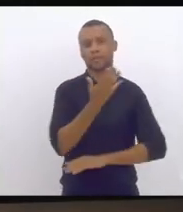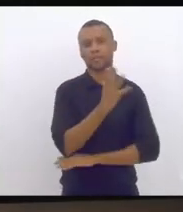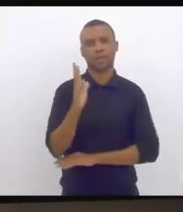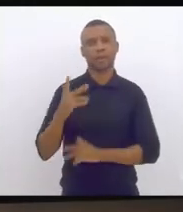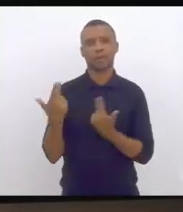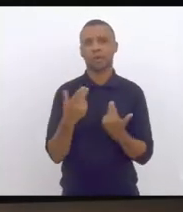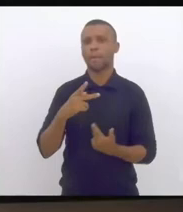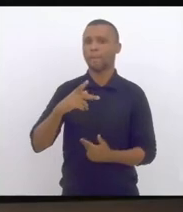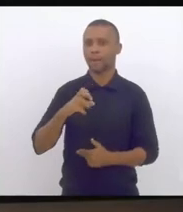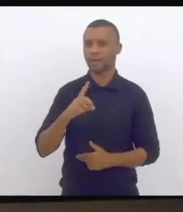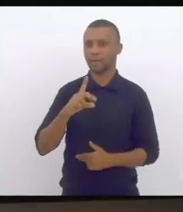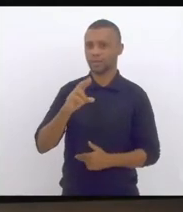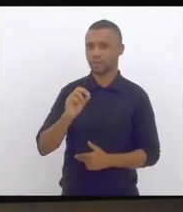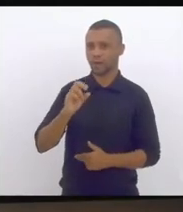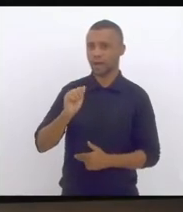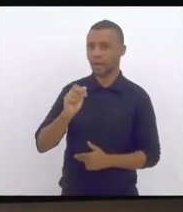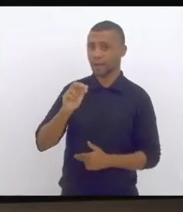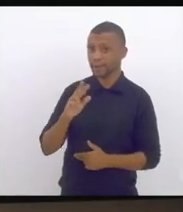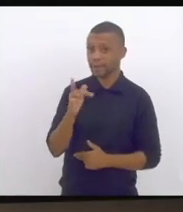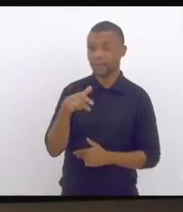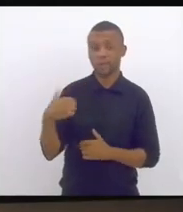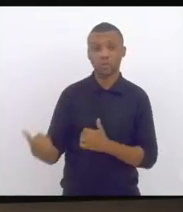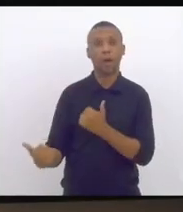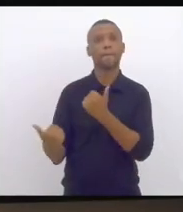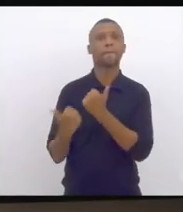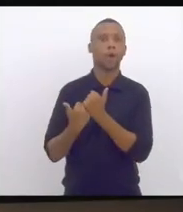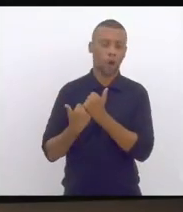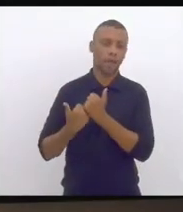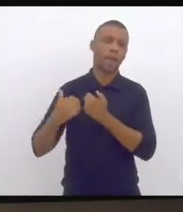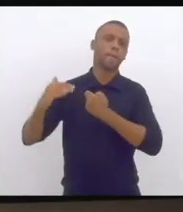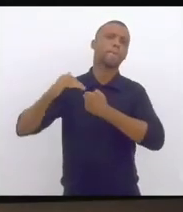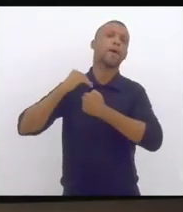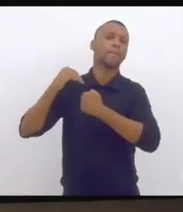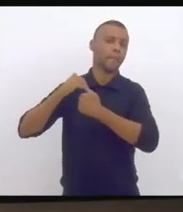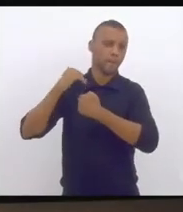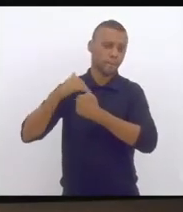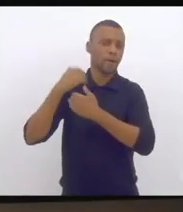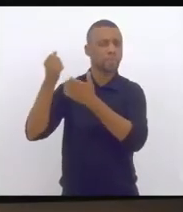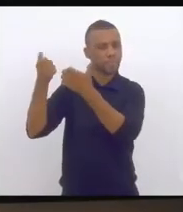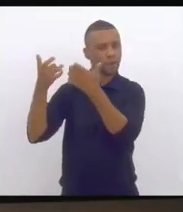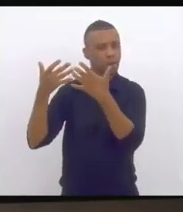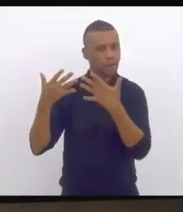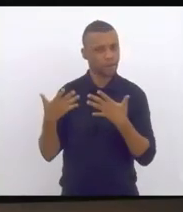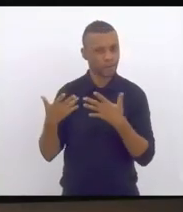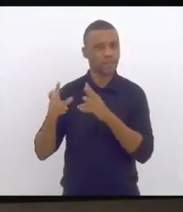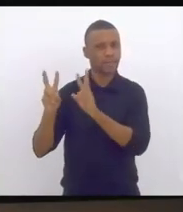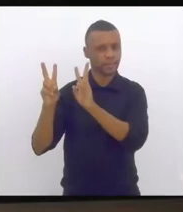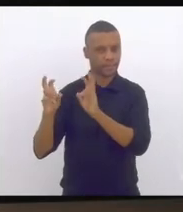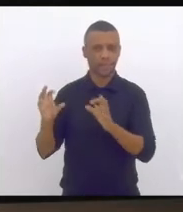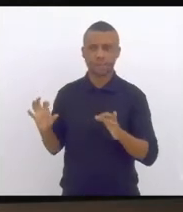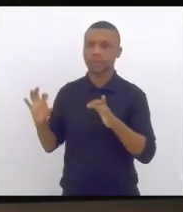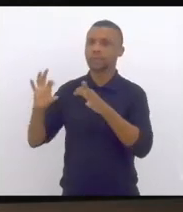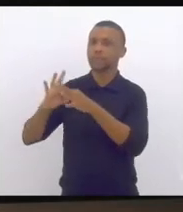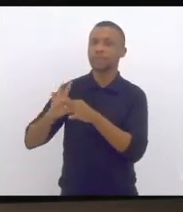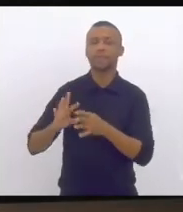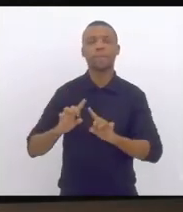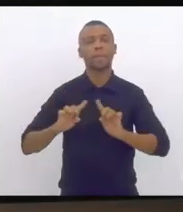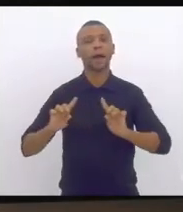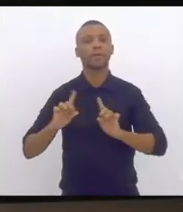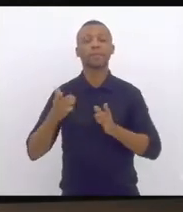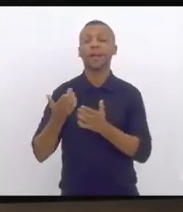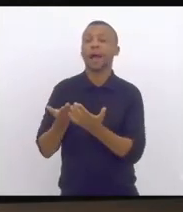Pedro Aranha, que nos assessora, nos presta consultoria nesse tema, mas e